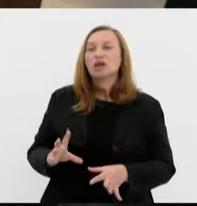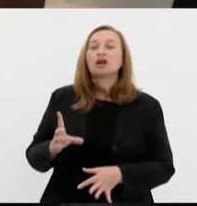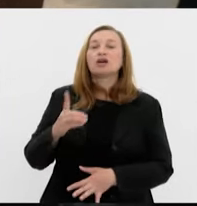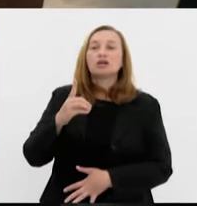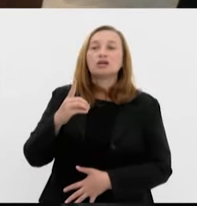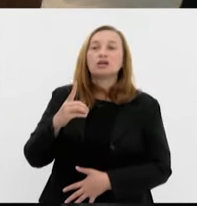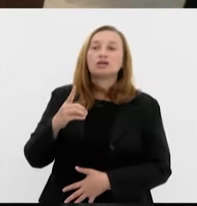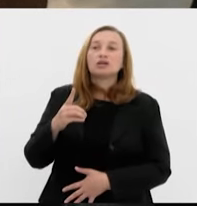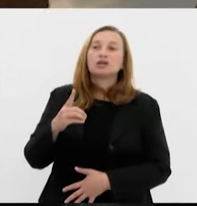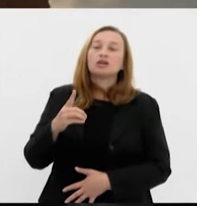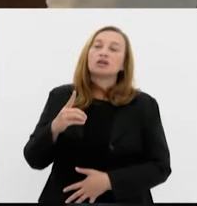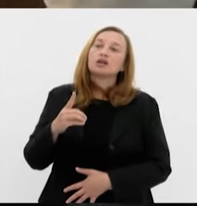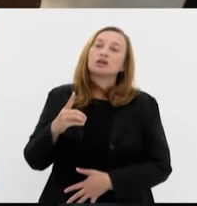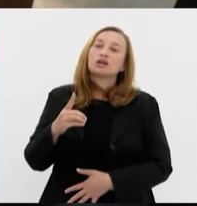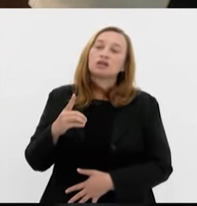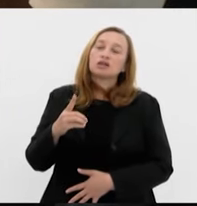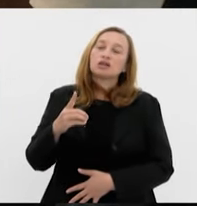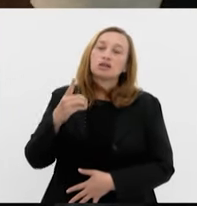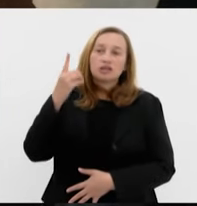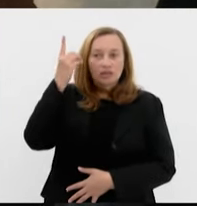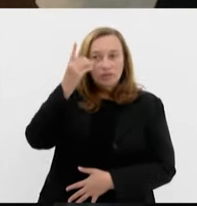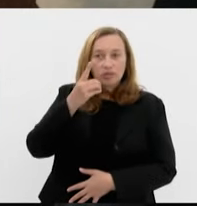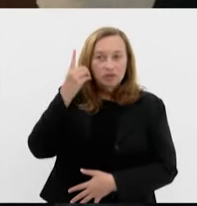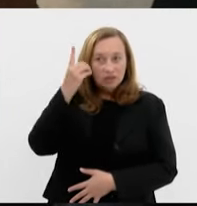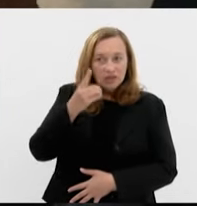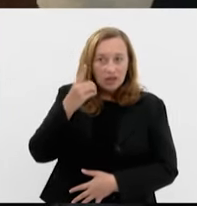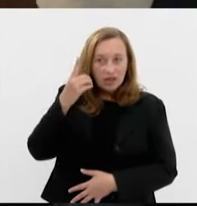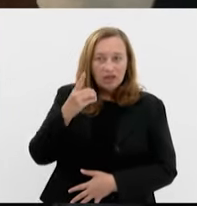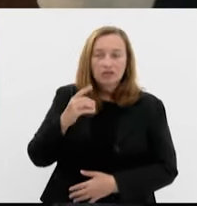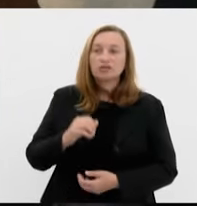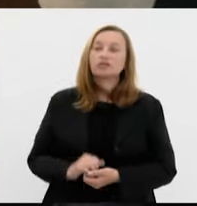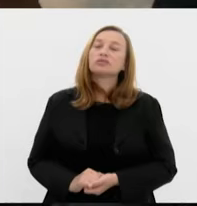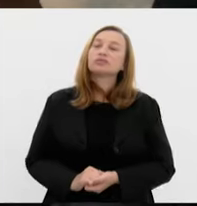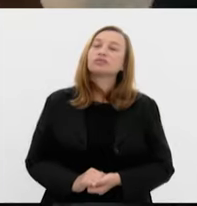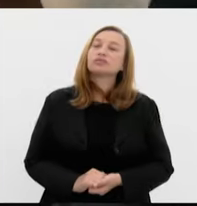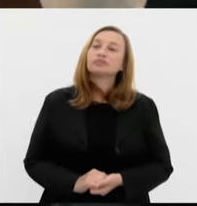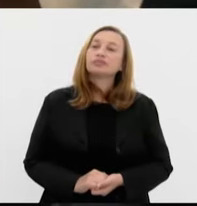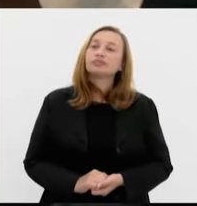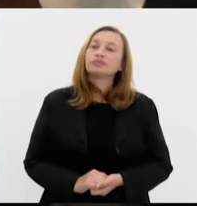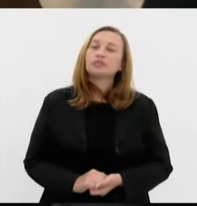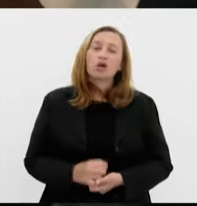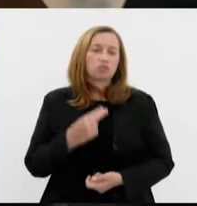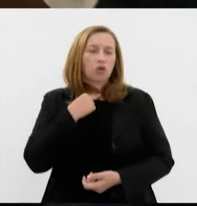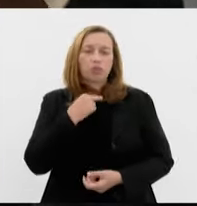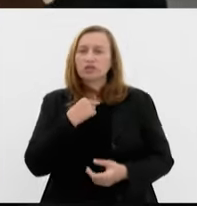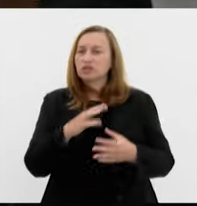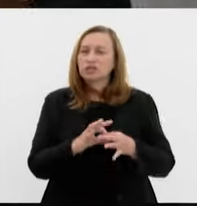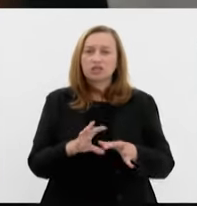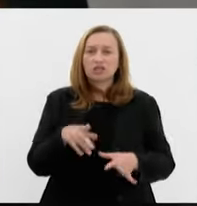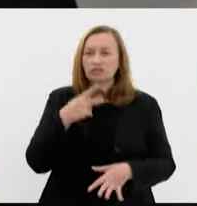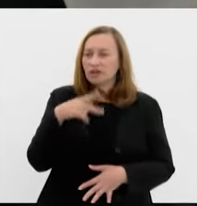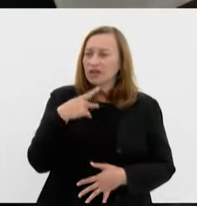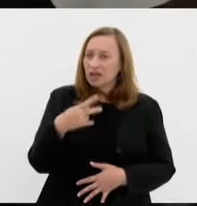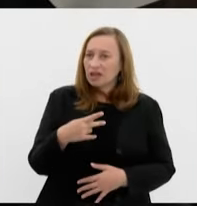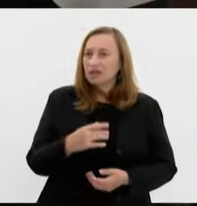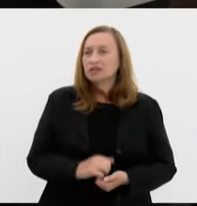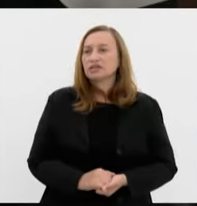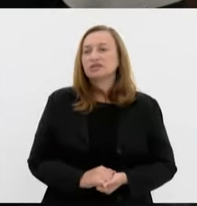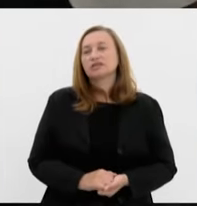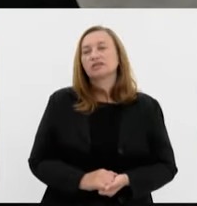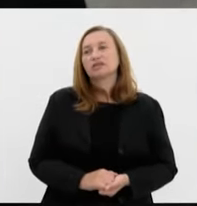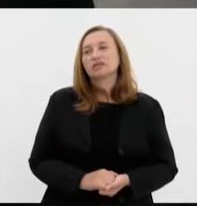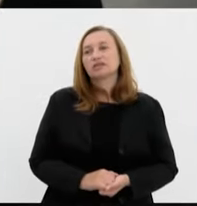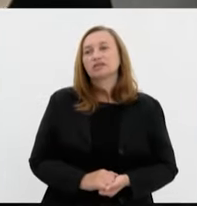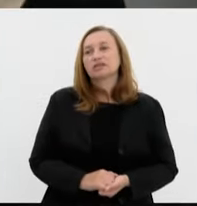da oposição do atual desgoverno na câmara dos deputados e eu não posso deixar aqui de Men min as